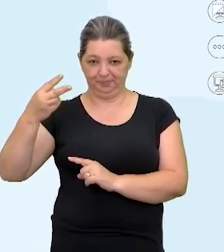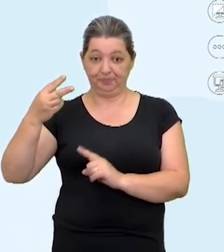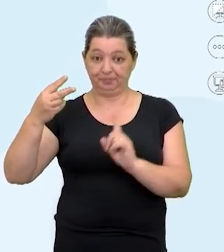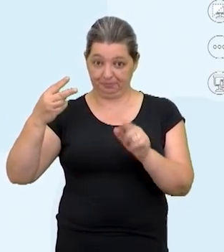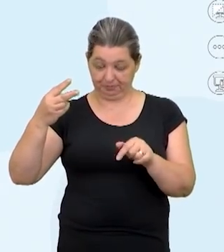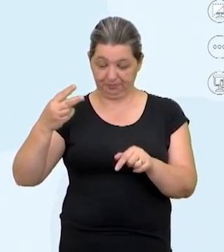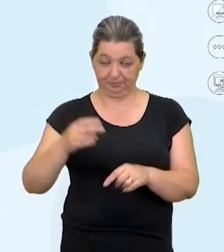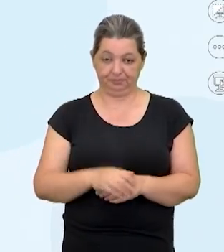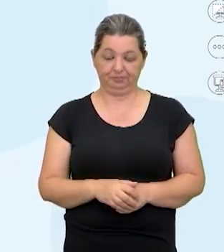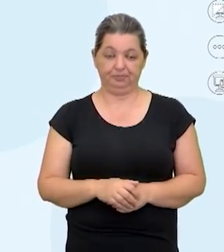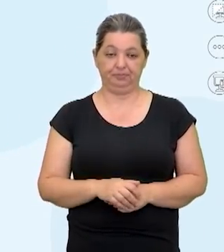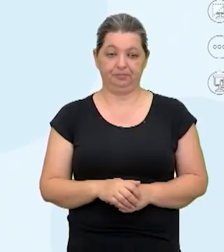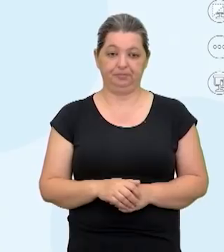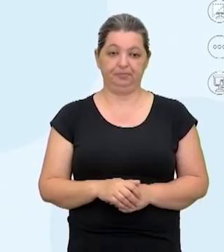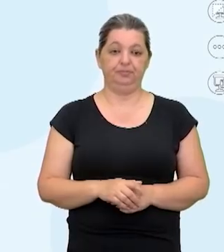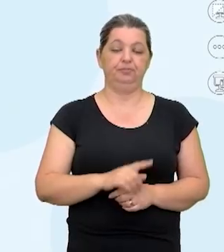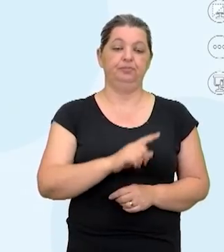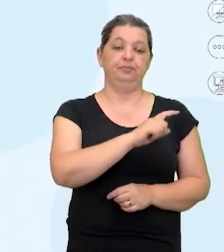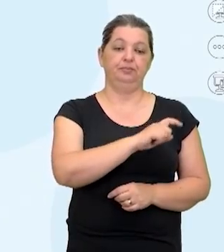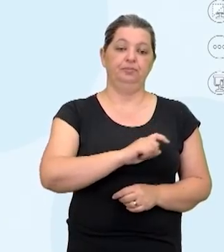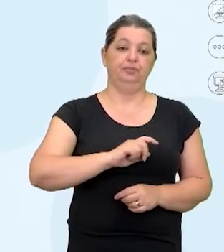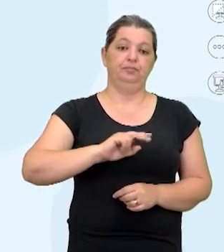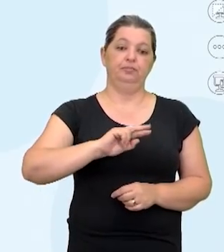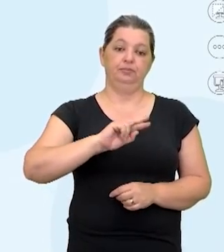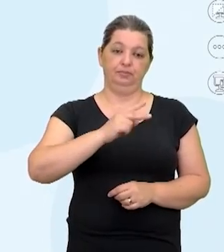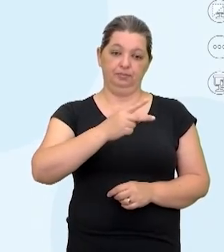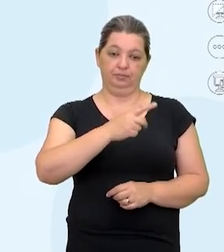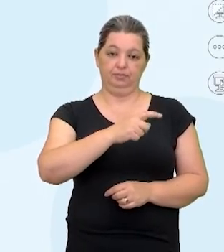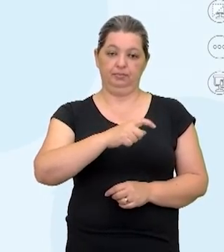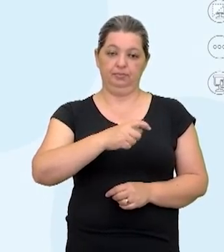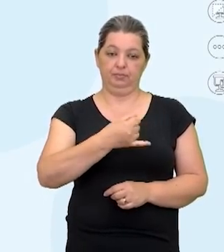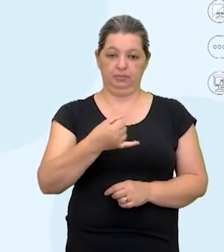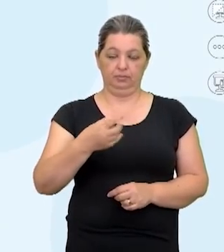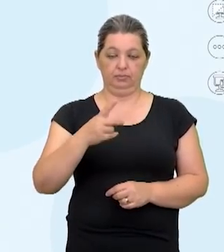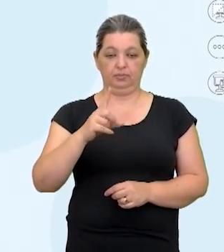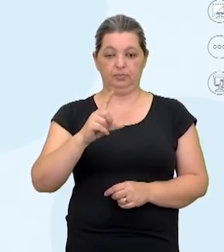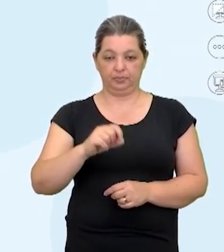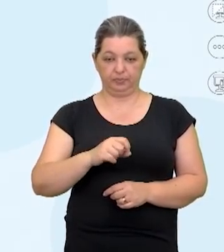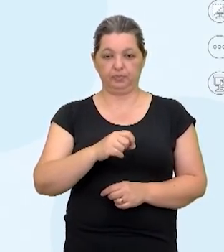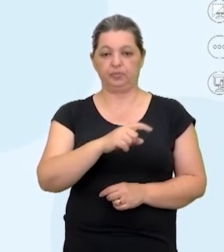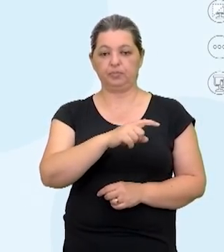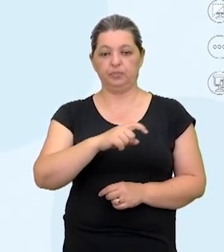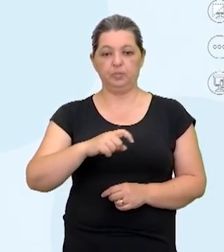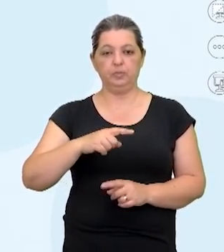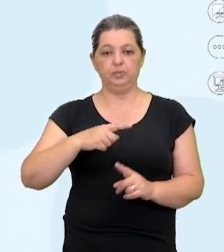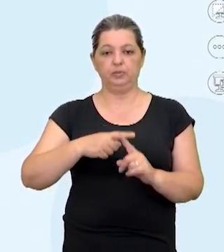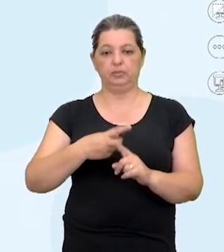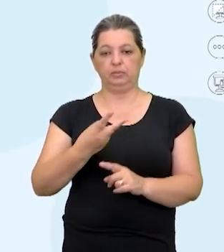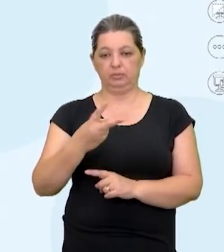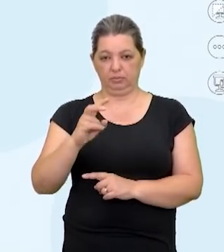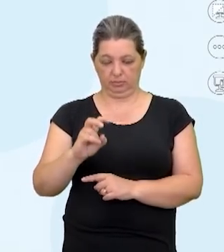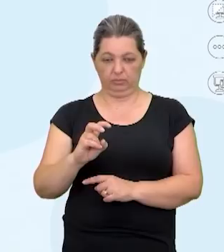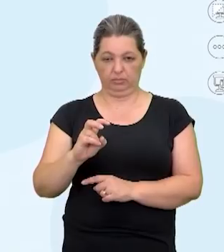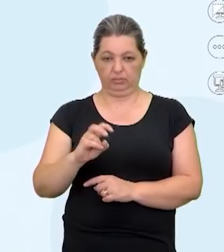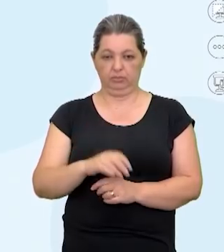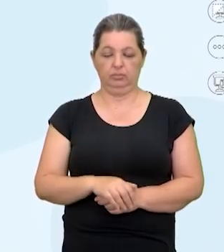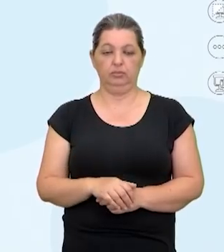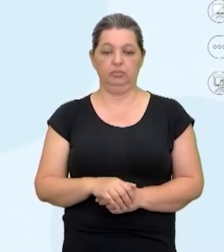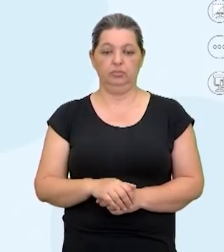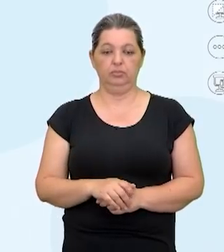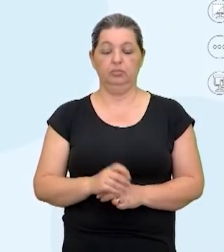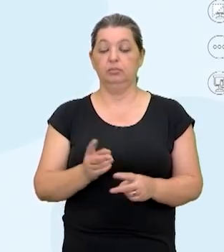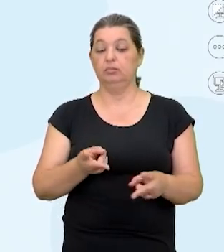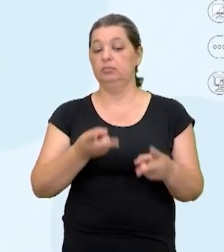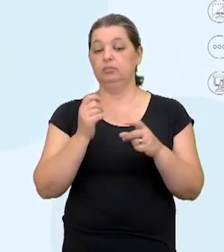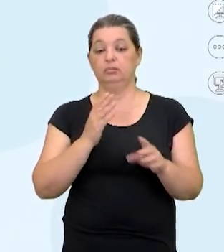quadrado, ou seja, 25. Isso mesmo, então a gente vai ter que somar 25. E o produto notável que a